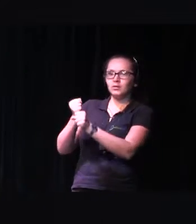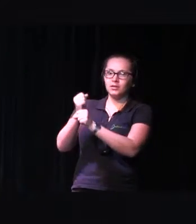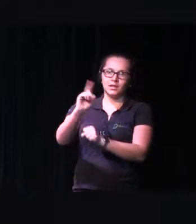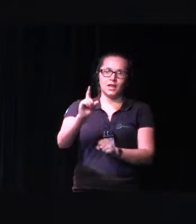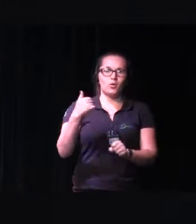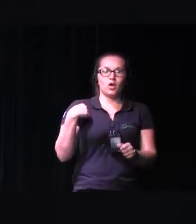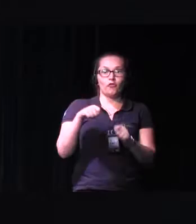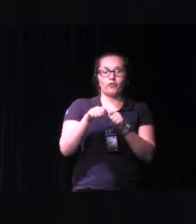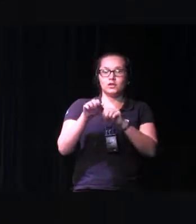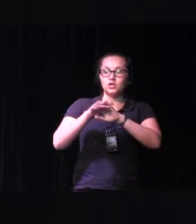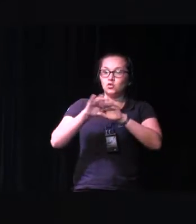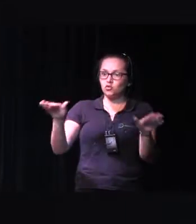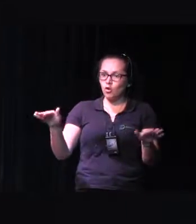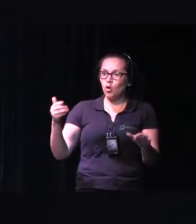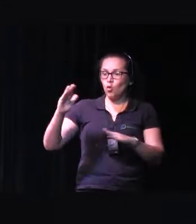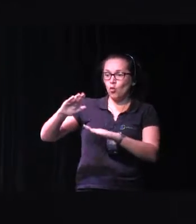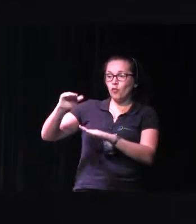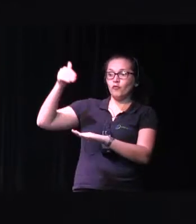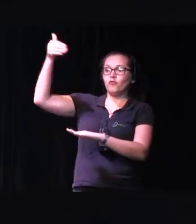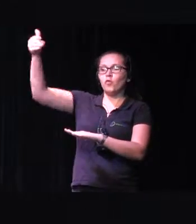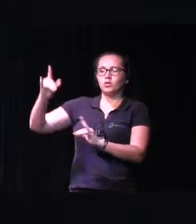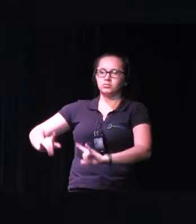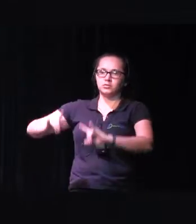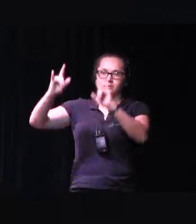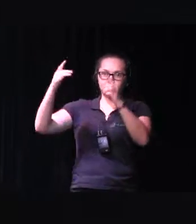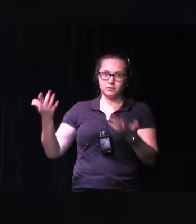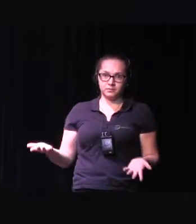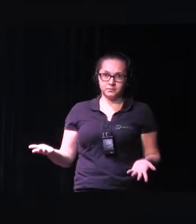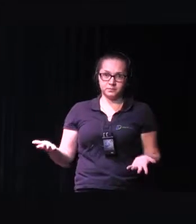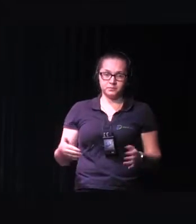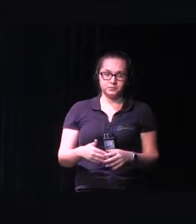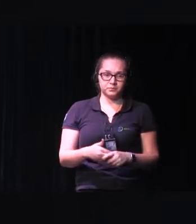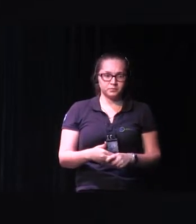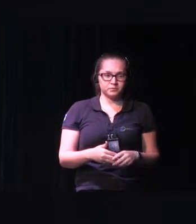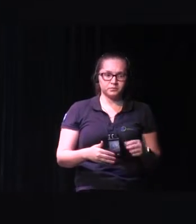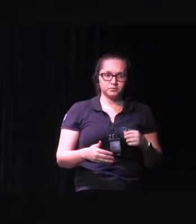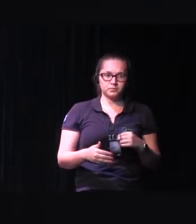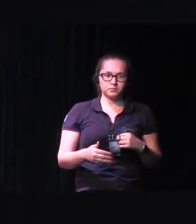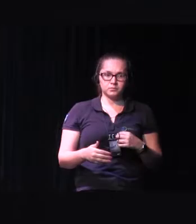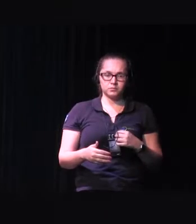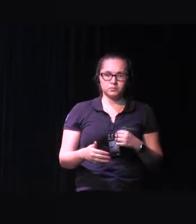Eu não fiz o planetário, eu fiz apenas os elementos exteriores do edifício.